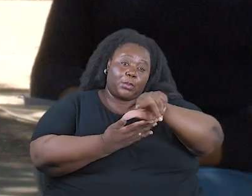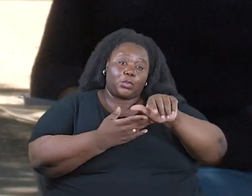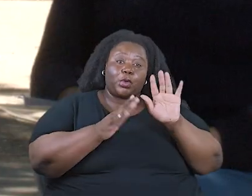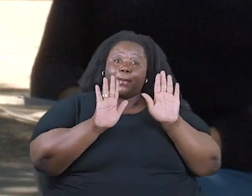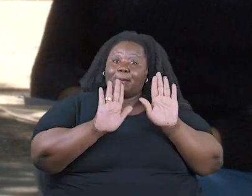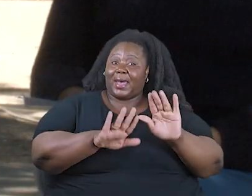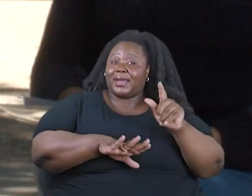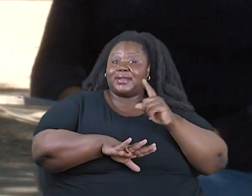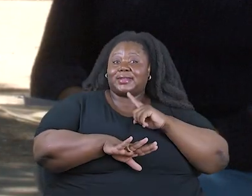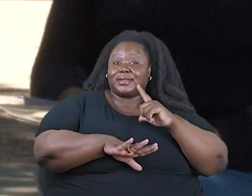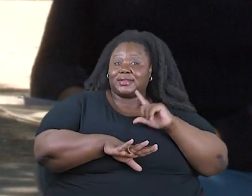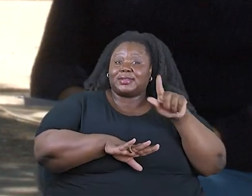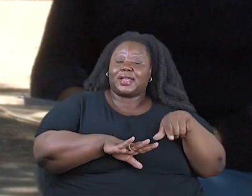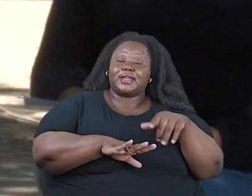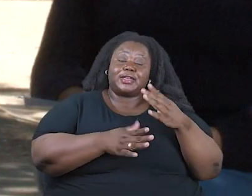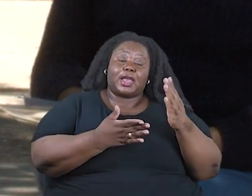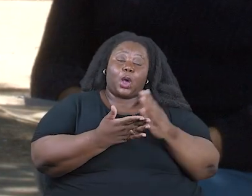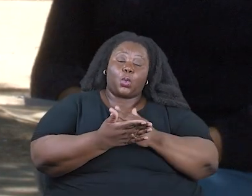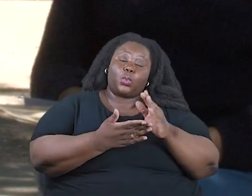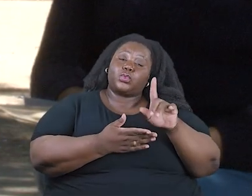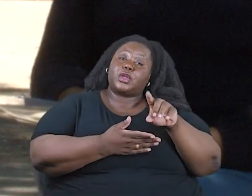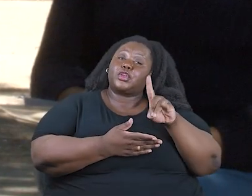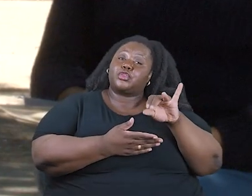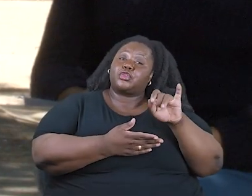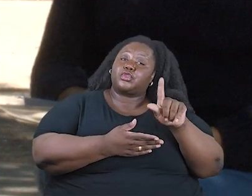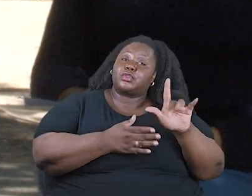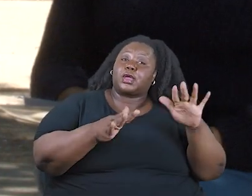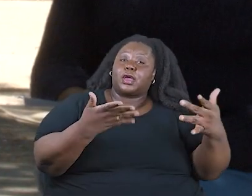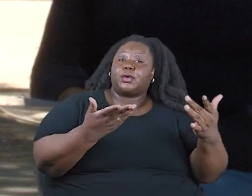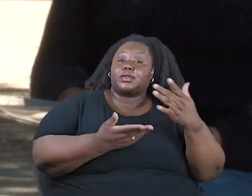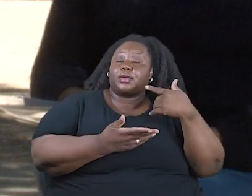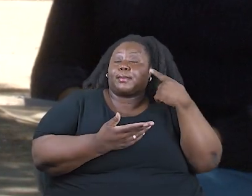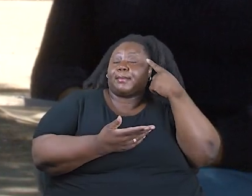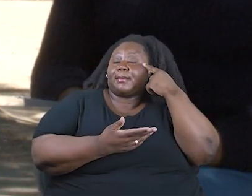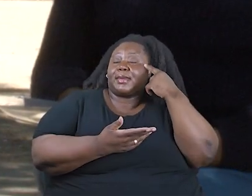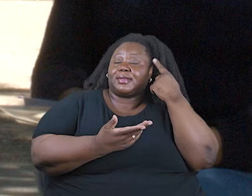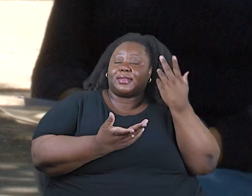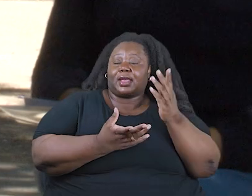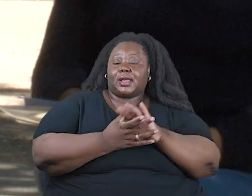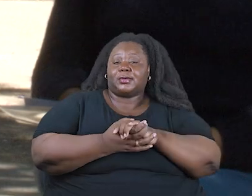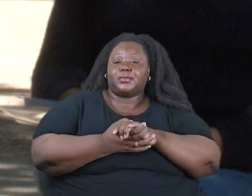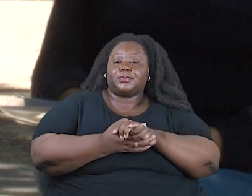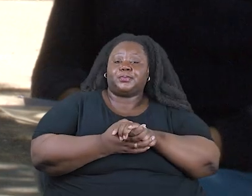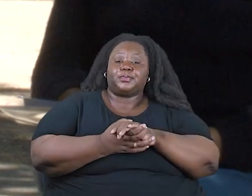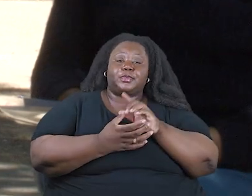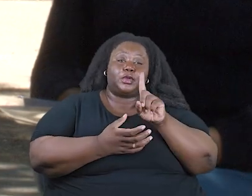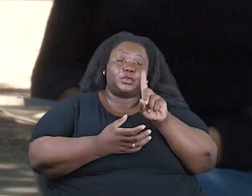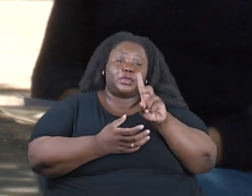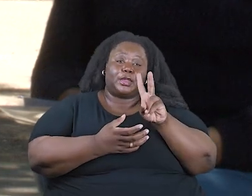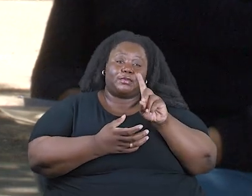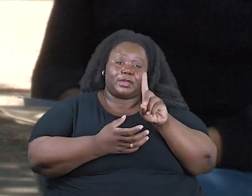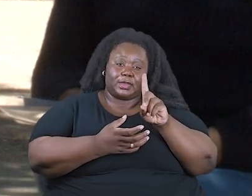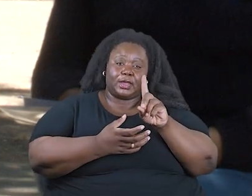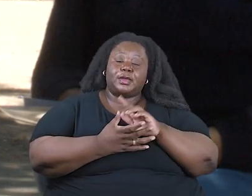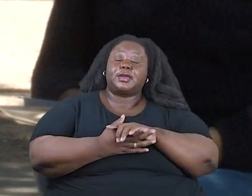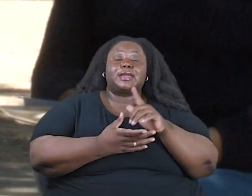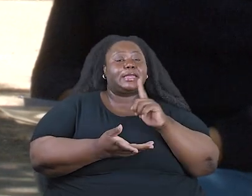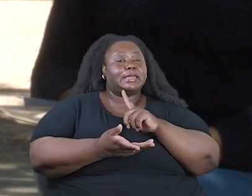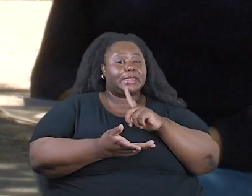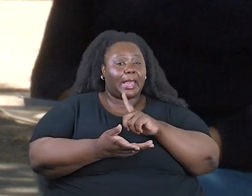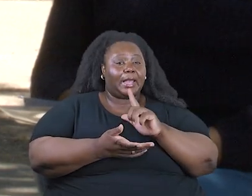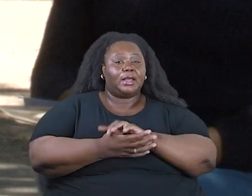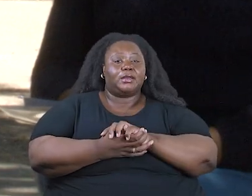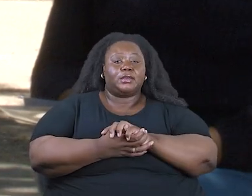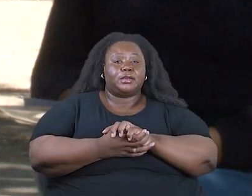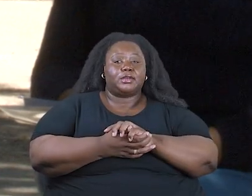tem múltiplos que são digitais. Por exemplo, uma obra que é pensada como um DVD, que tem